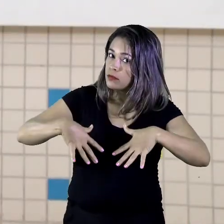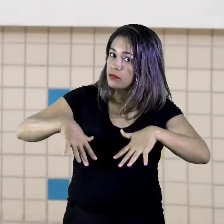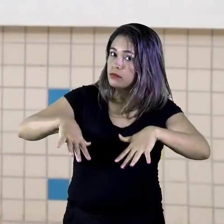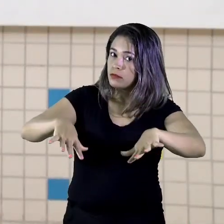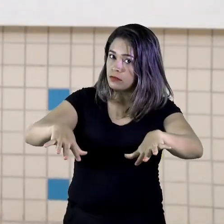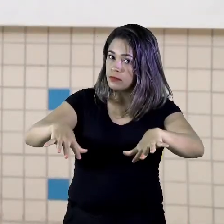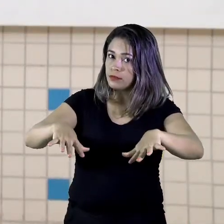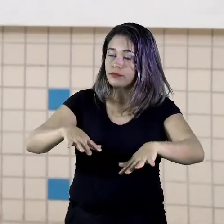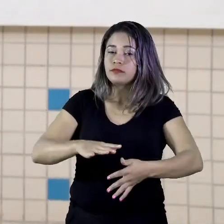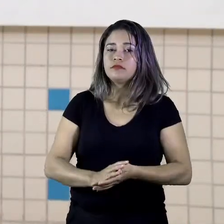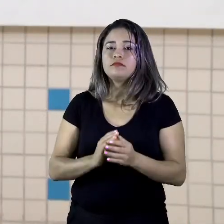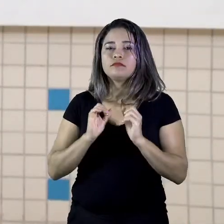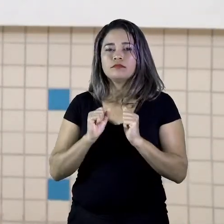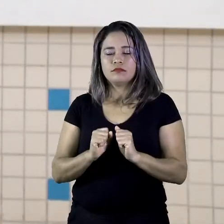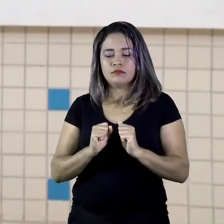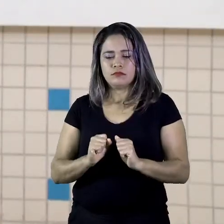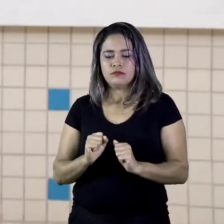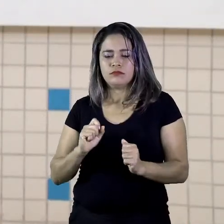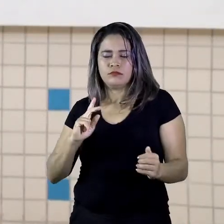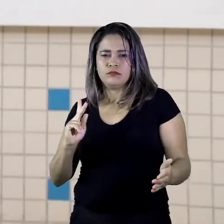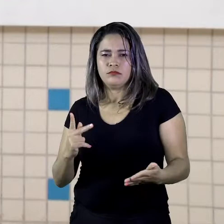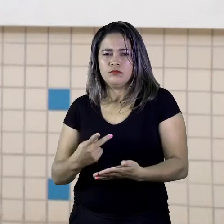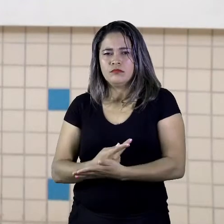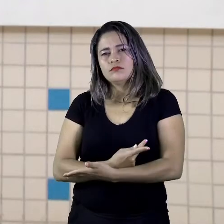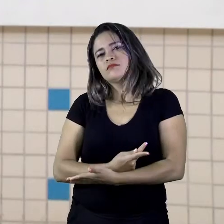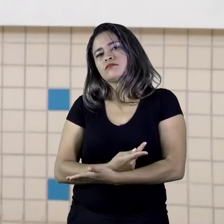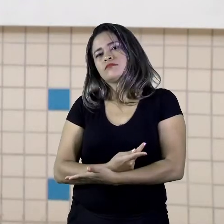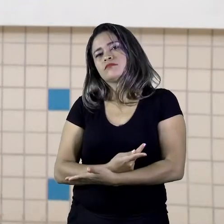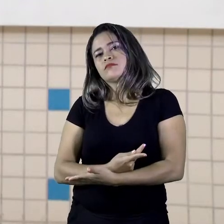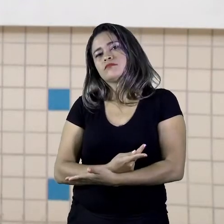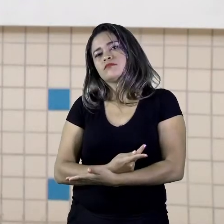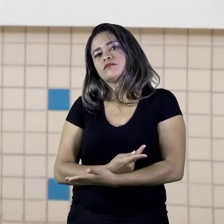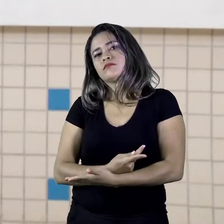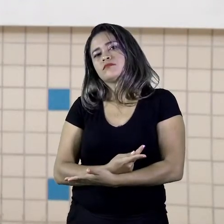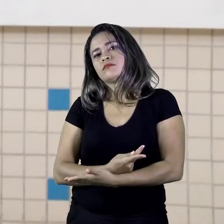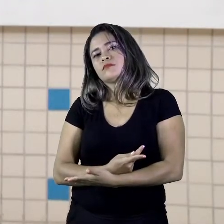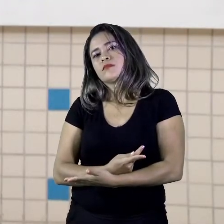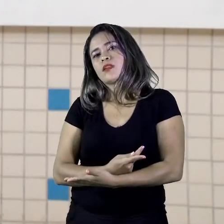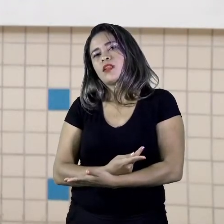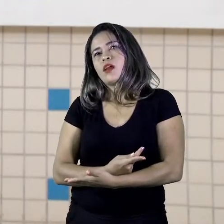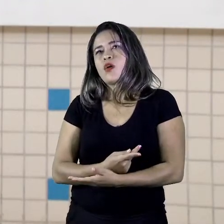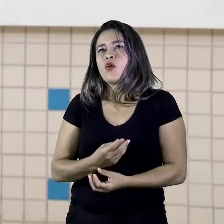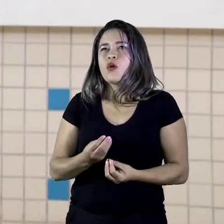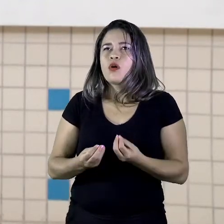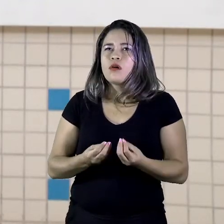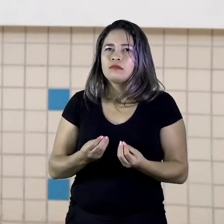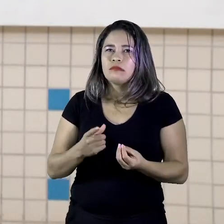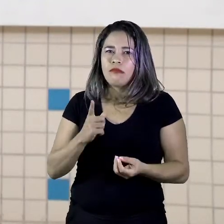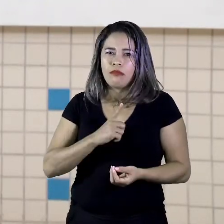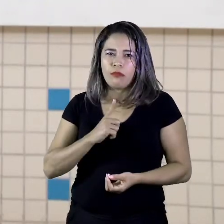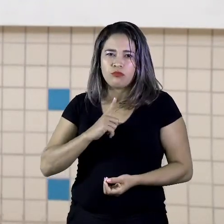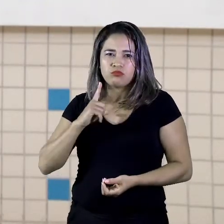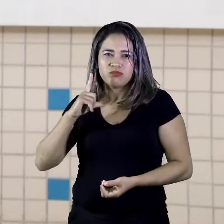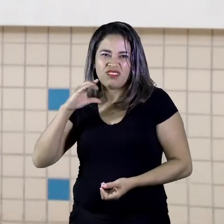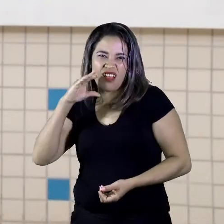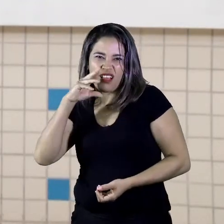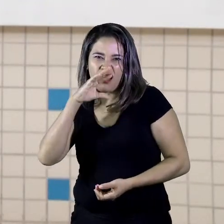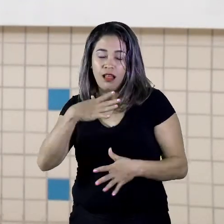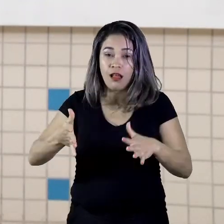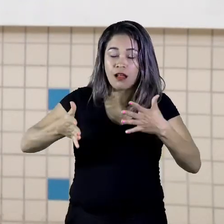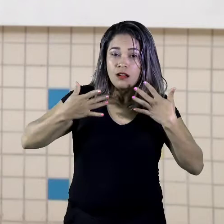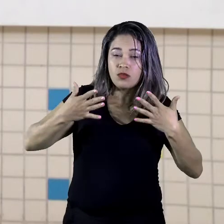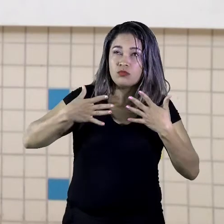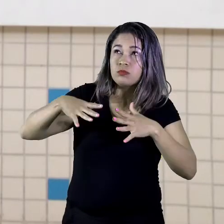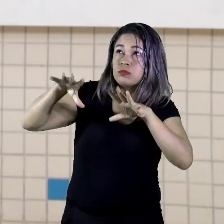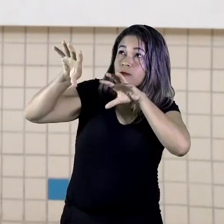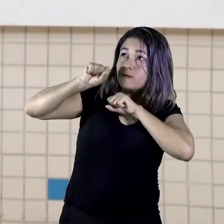podem acontecer em razão da quantidade de calor que o nosso planeta recebe do